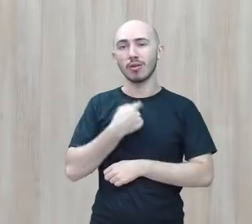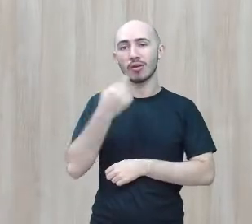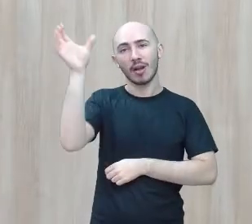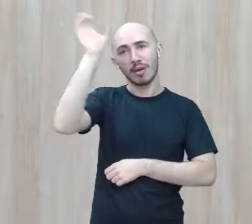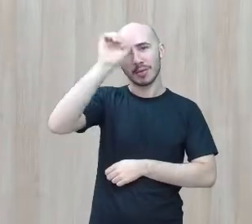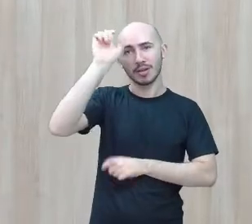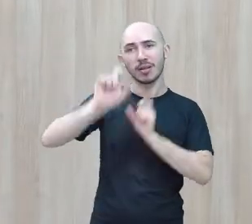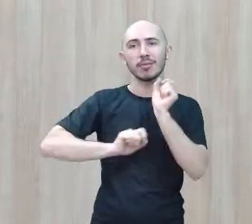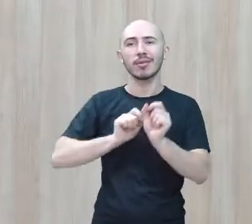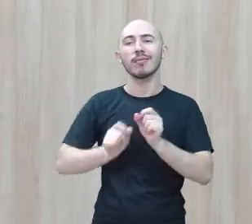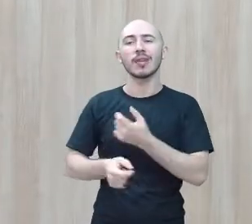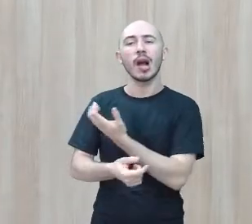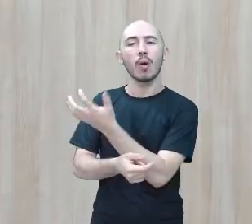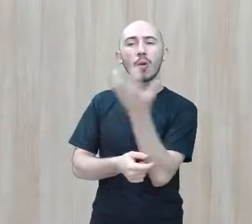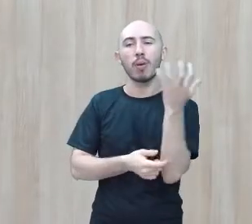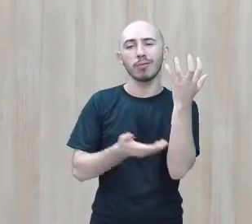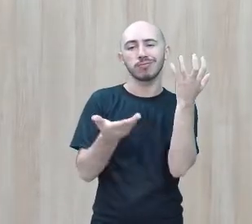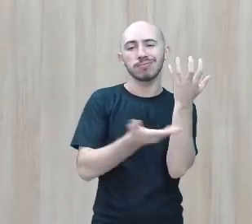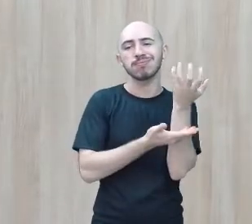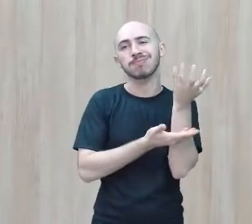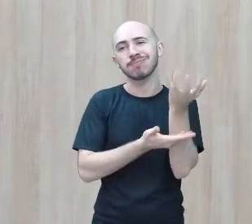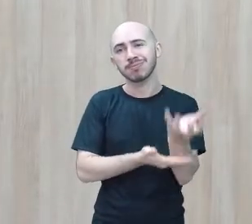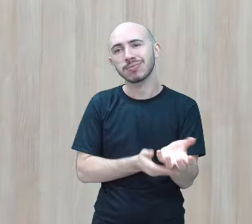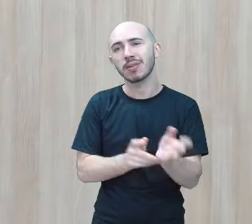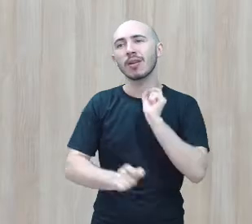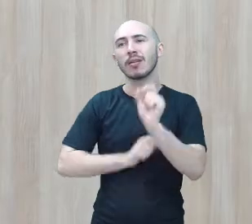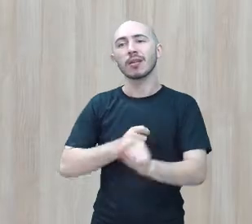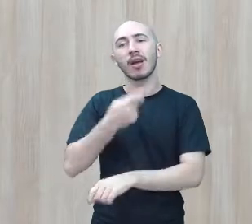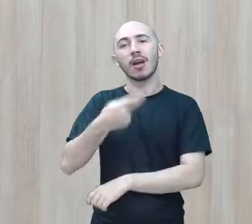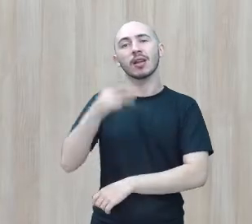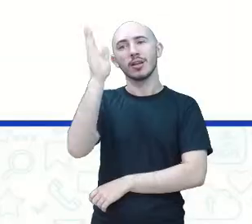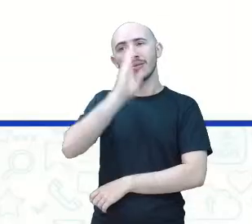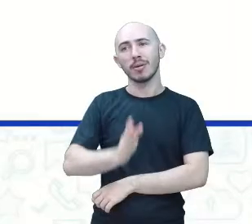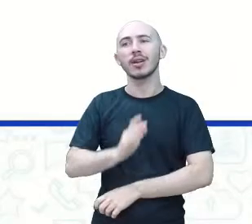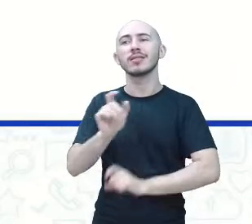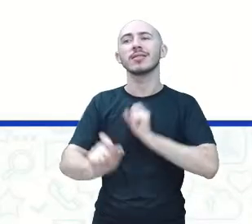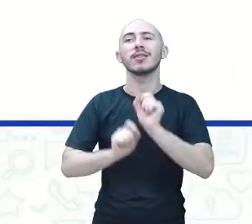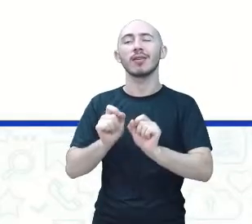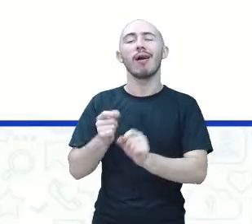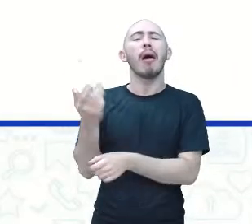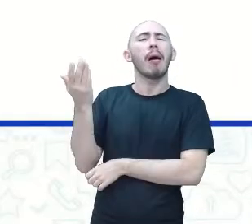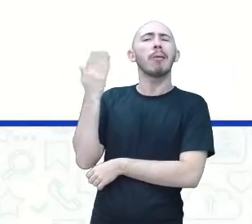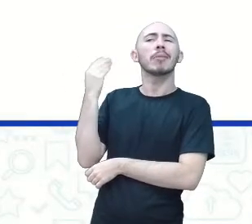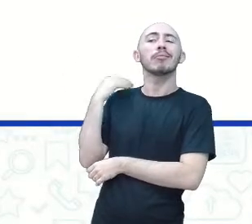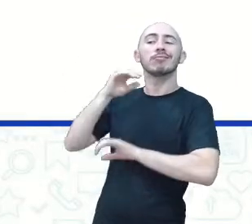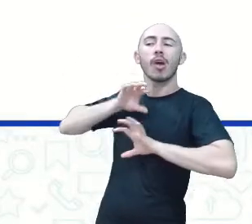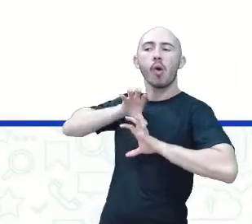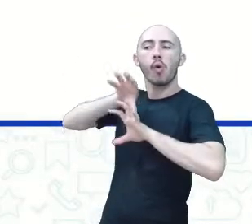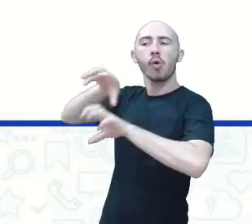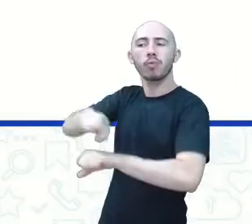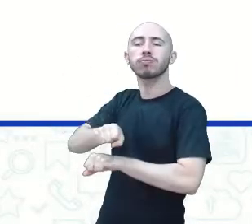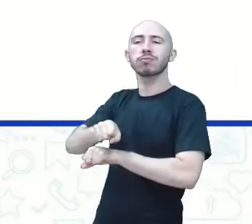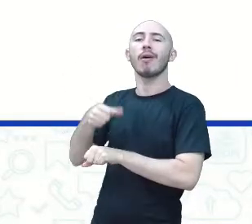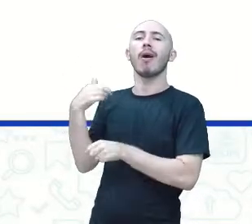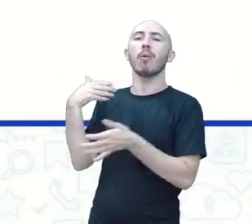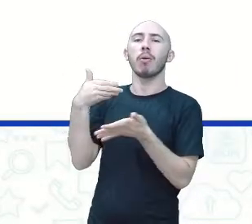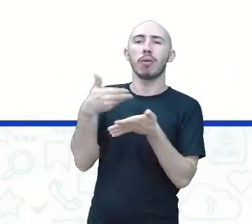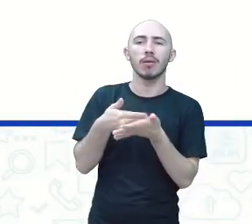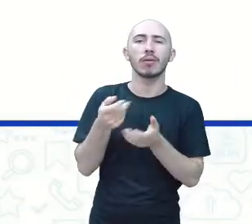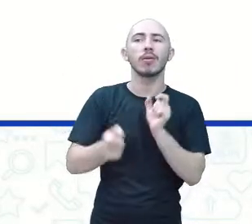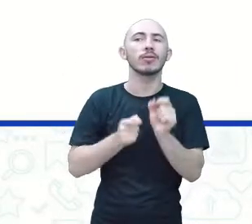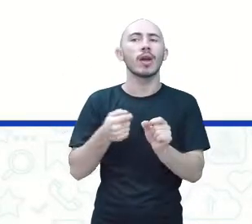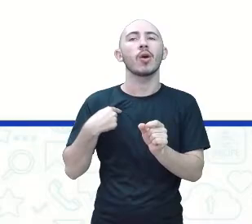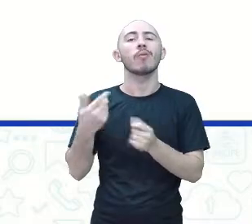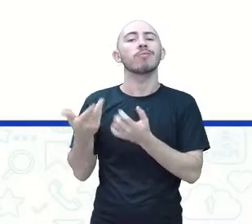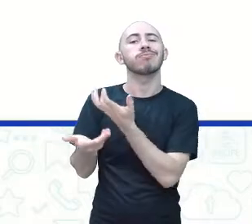desmatamento. E aí a gente vai falar, no Brasil, da colonização aos dias atuais. A questão desse desmatamento. O que